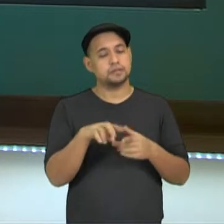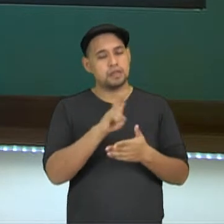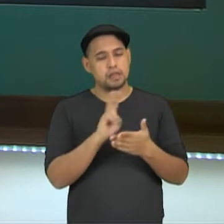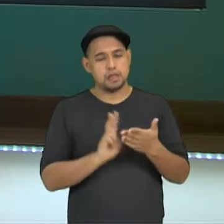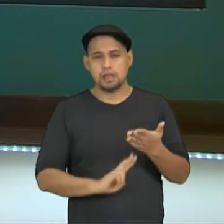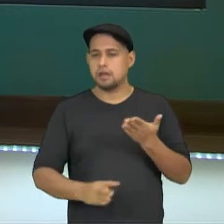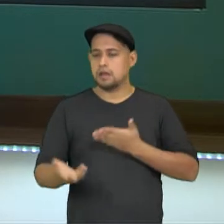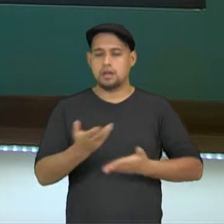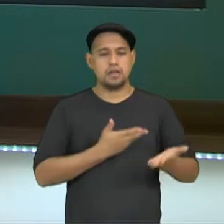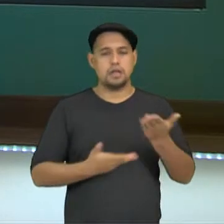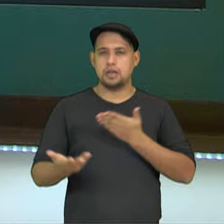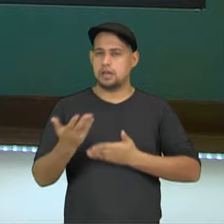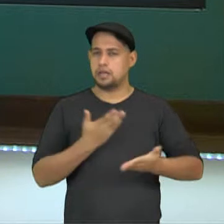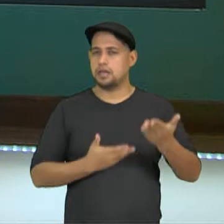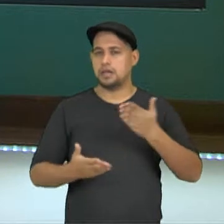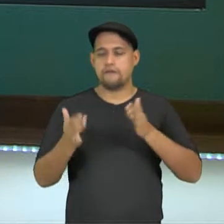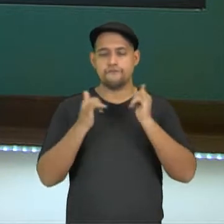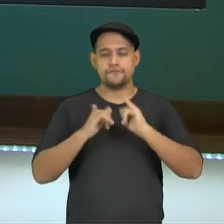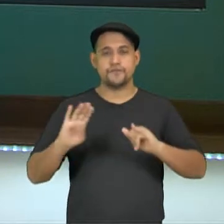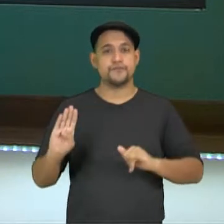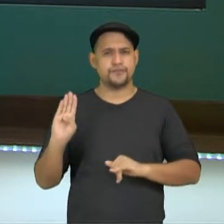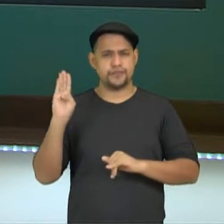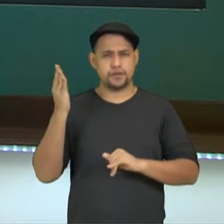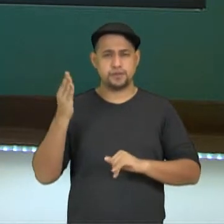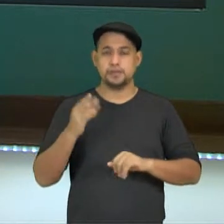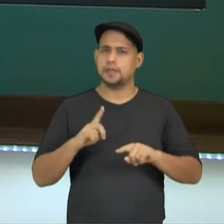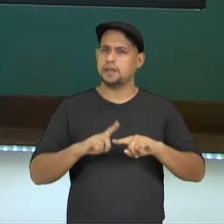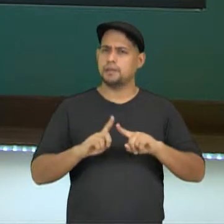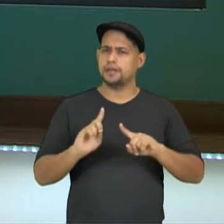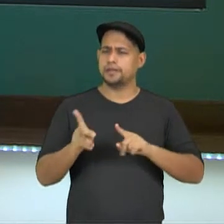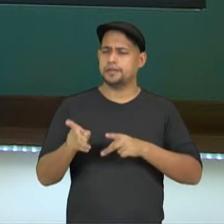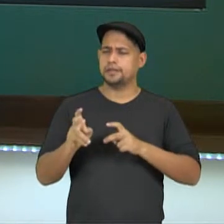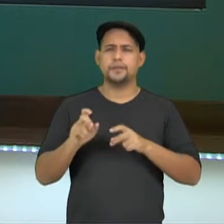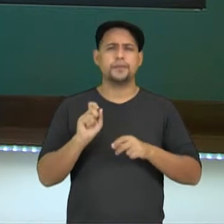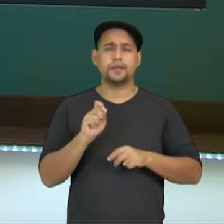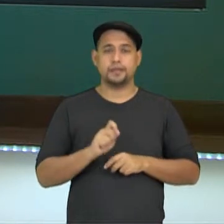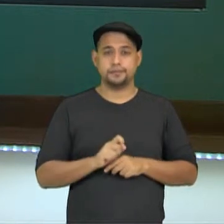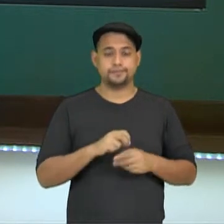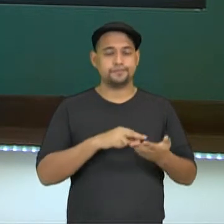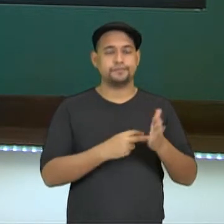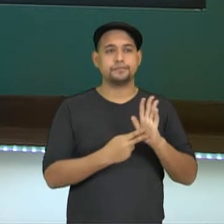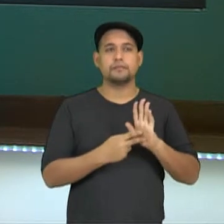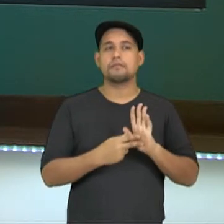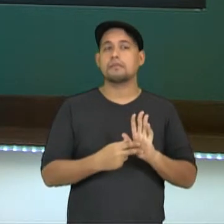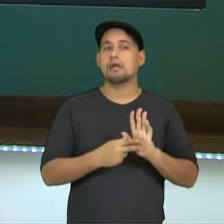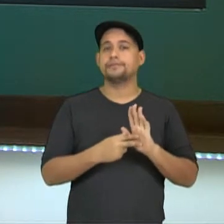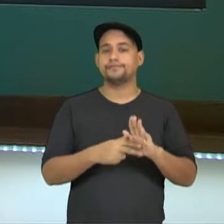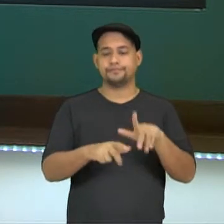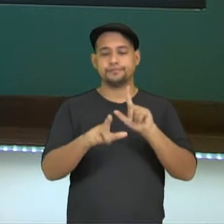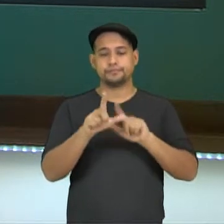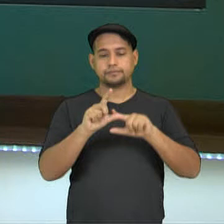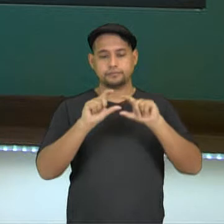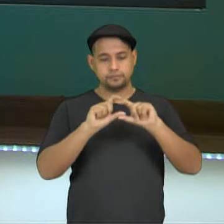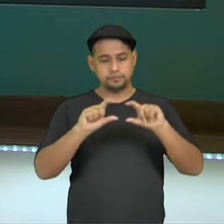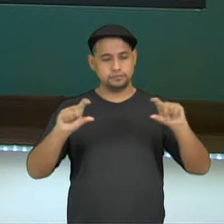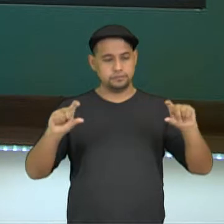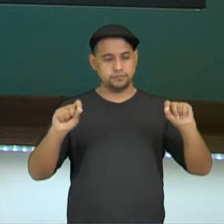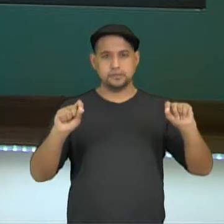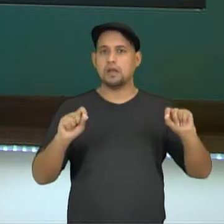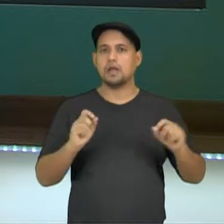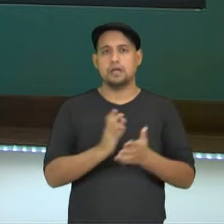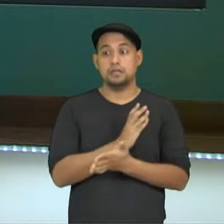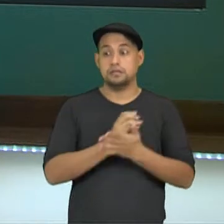acreditando e compartilhando fake news. O título, como você pode perceber, são letras aqui mais destacadas, muitas